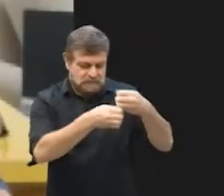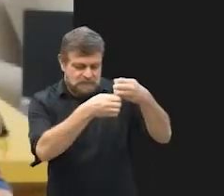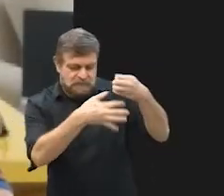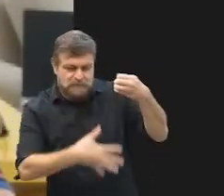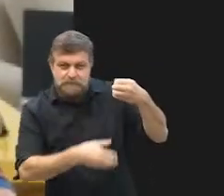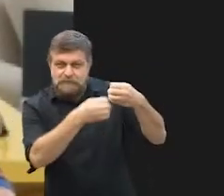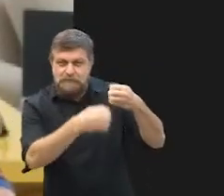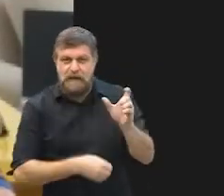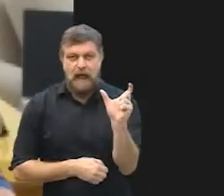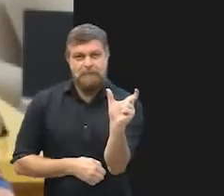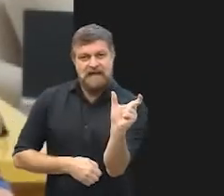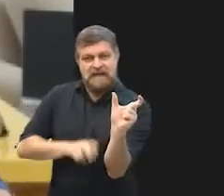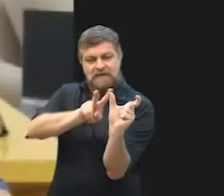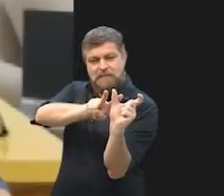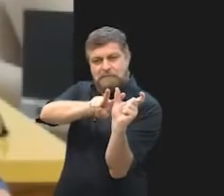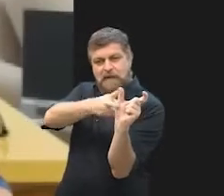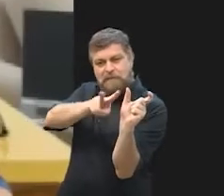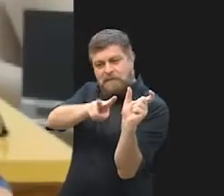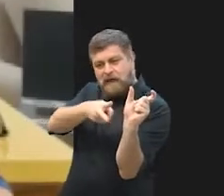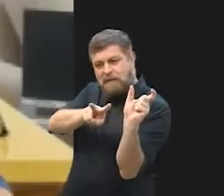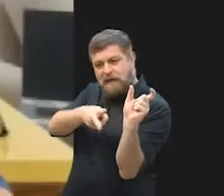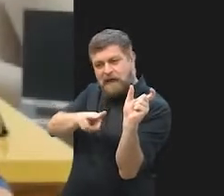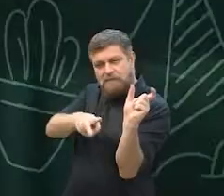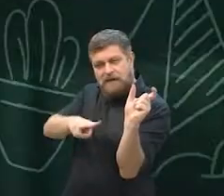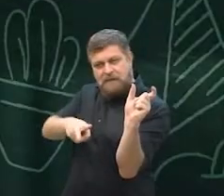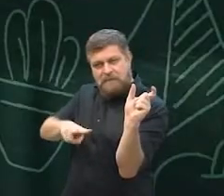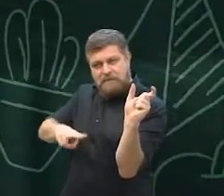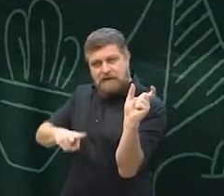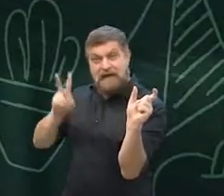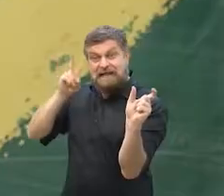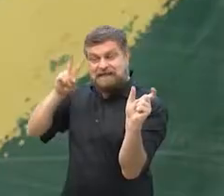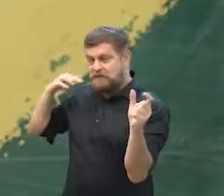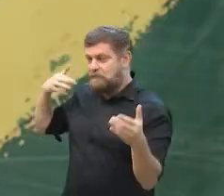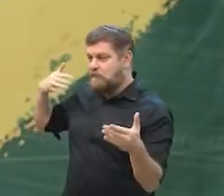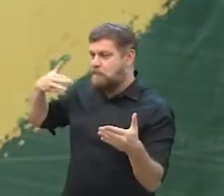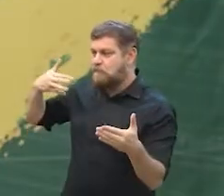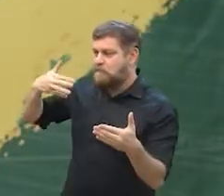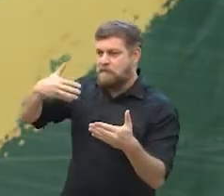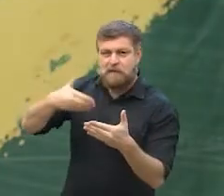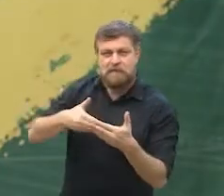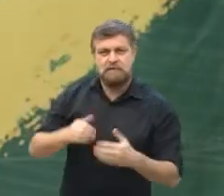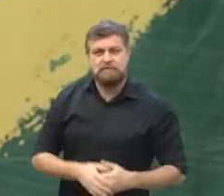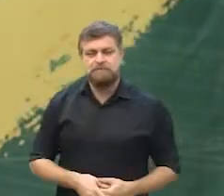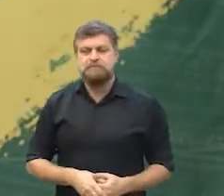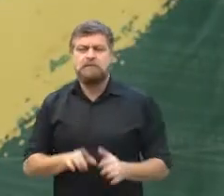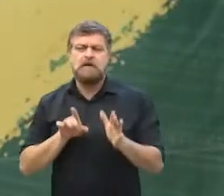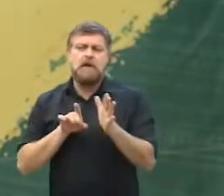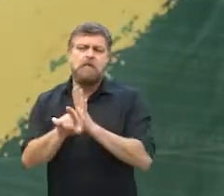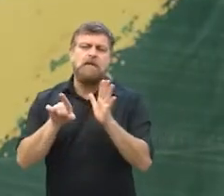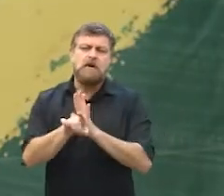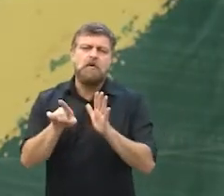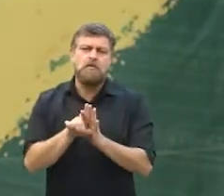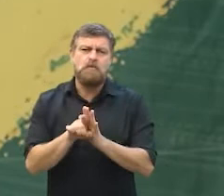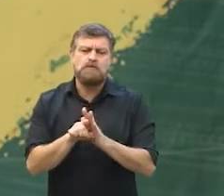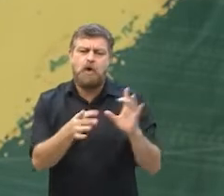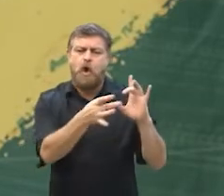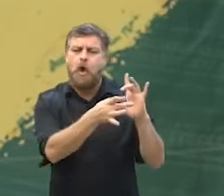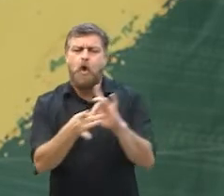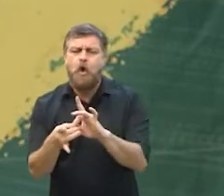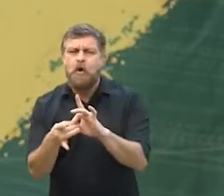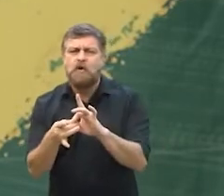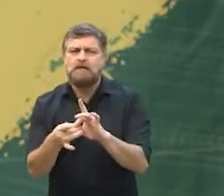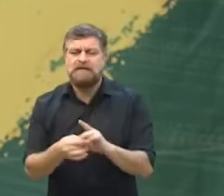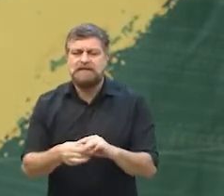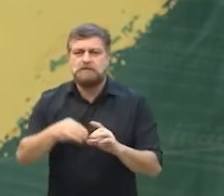todos os sentidos que essa palavra ganhou ao longo de sua história. Bom, em que situação que se encaixa